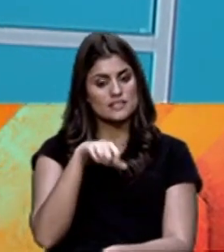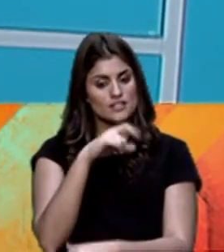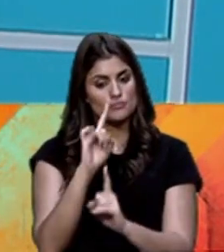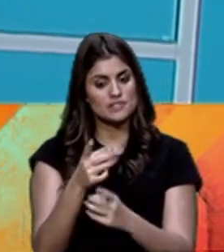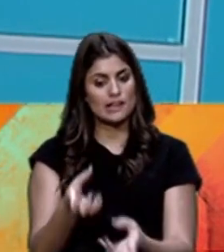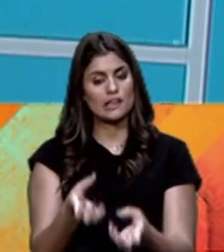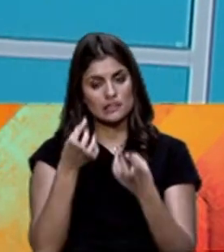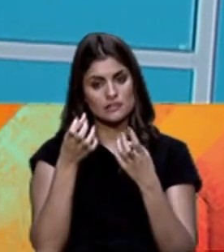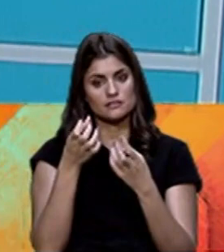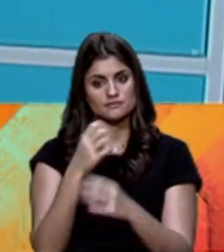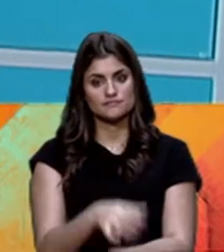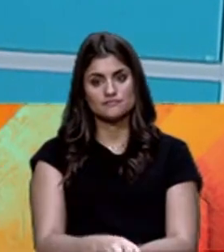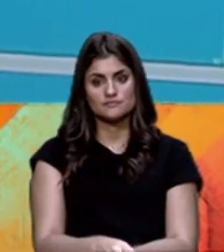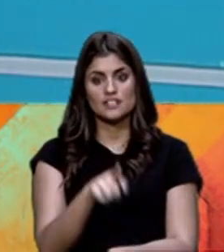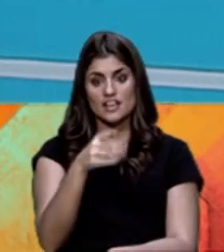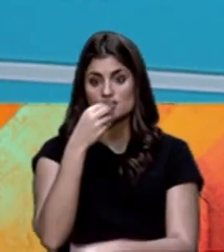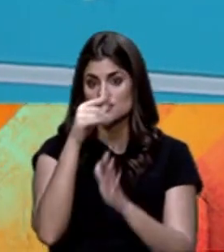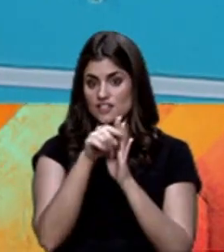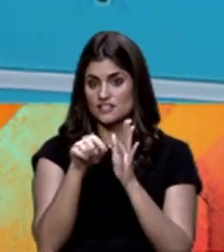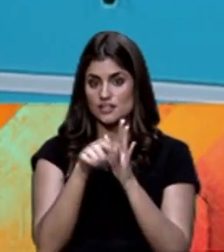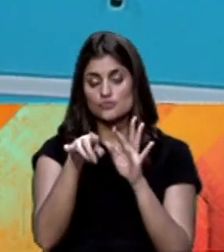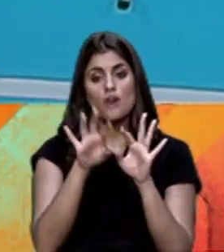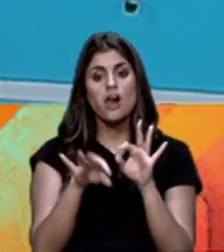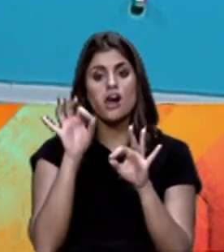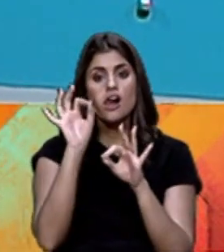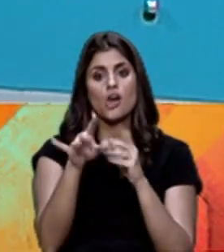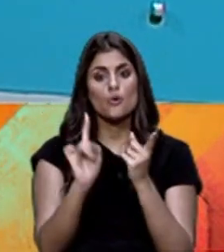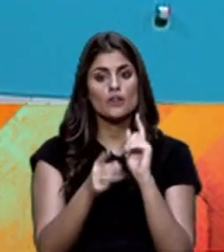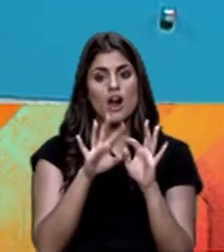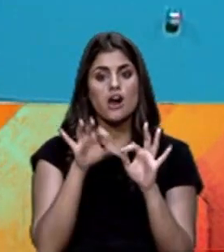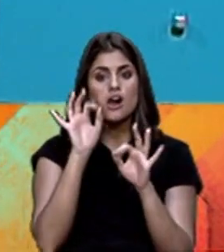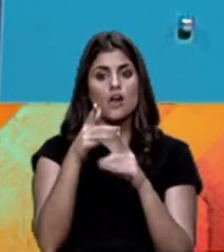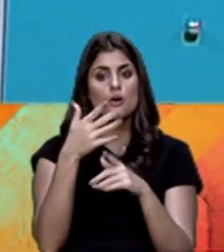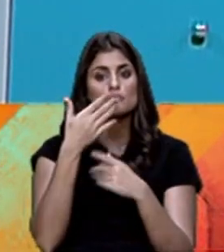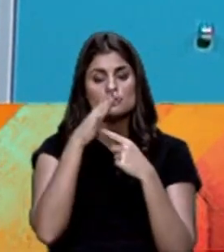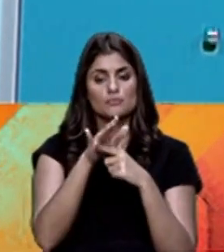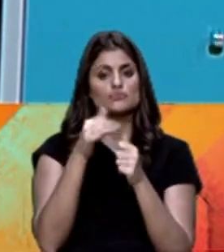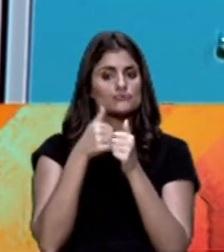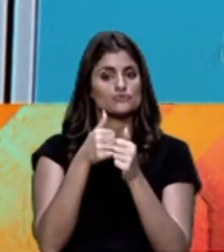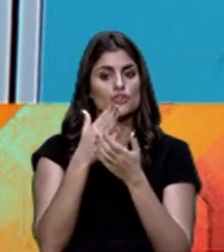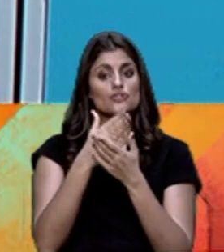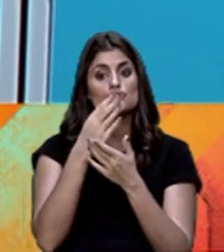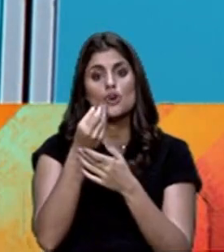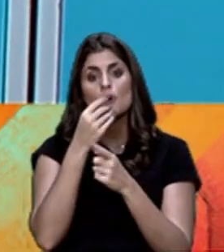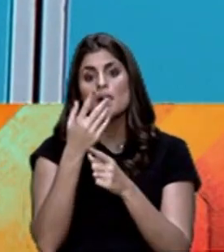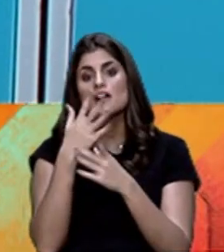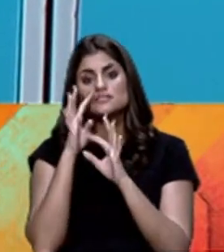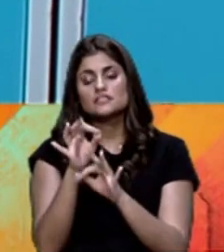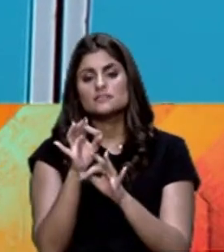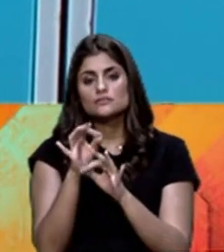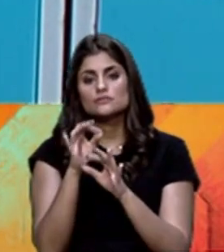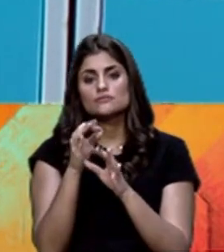ficar quente. Esta receita, então, tu sugeres, o que é que sugeres, por exemplo, para acompanhar? Come-se só assim ou o que é que tu